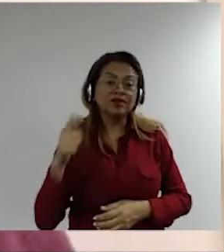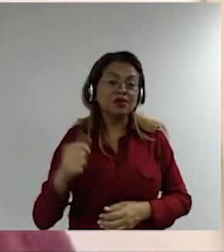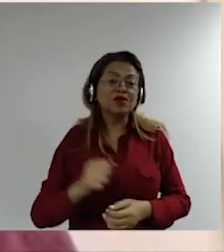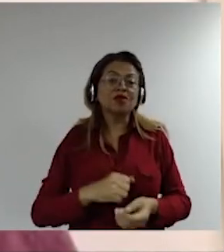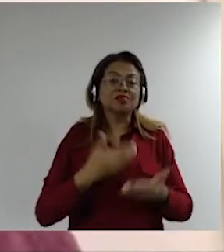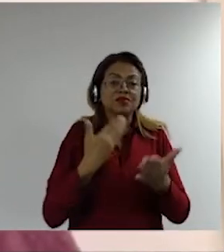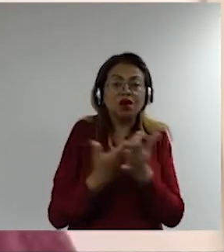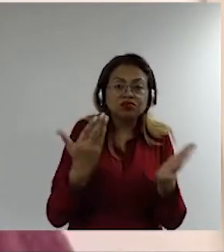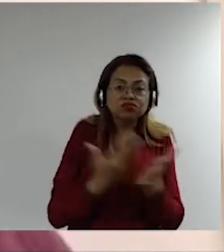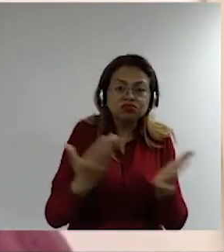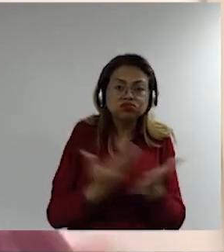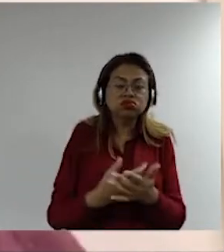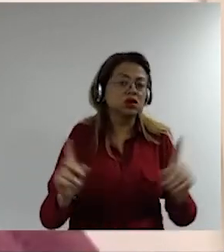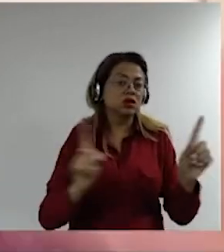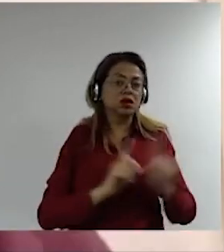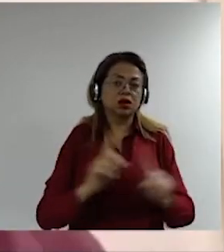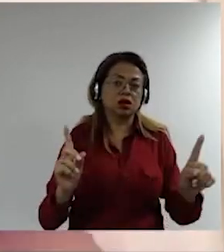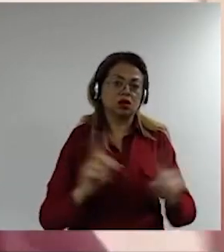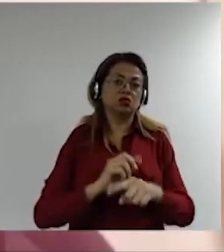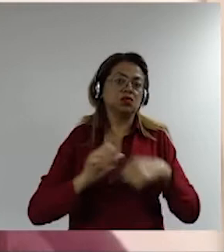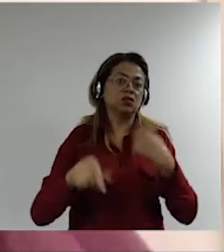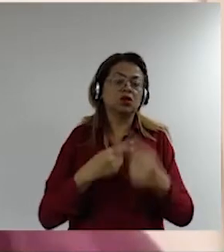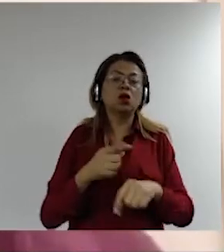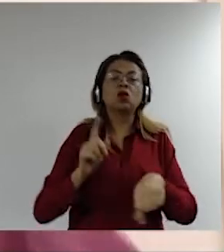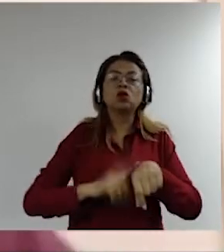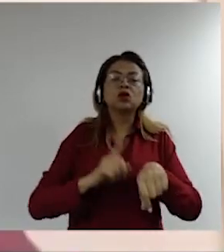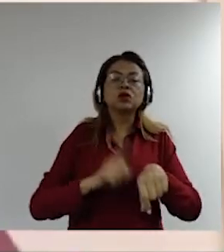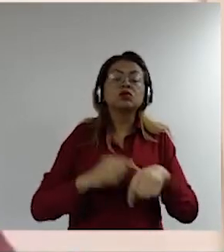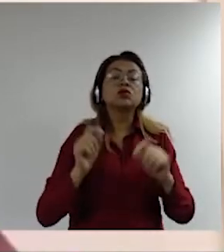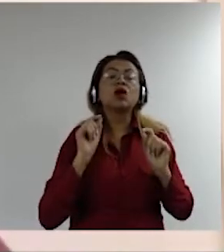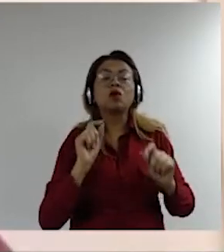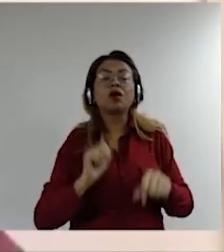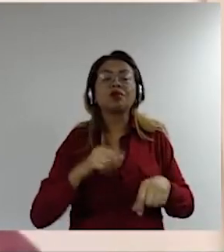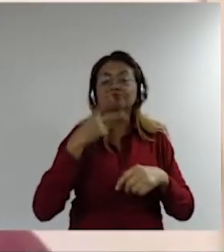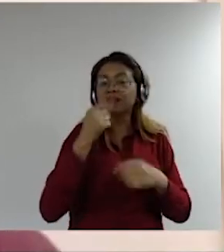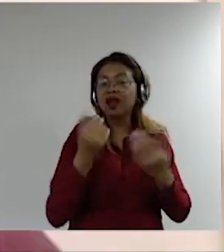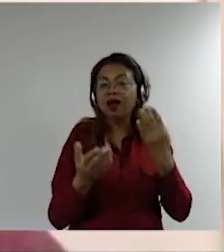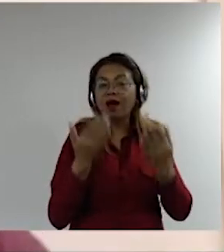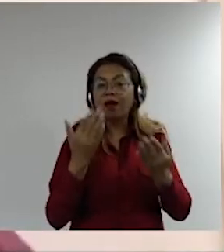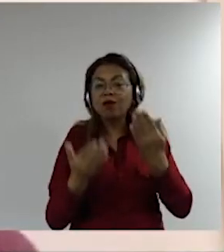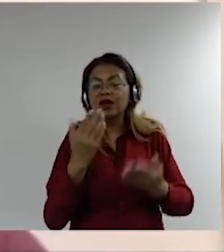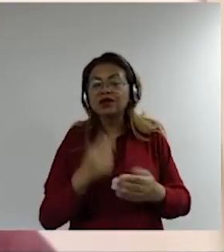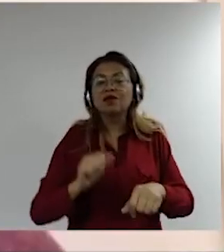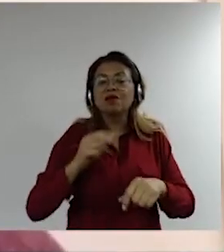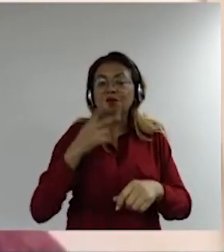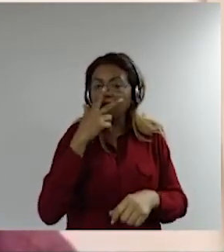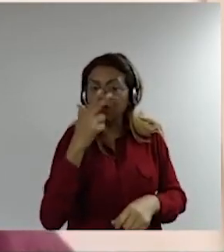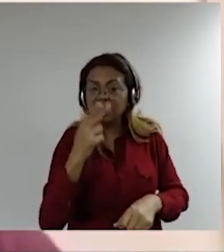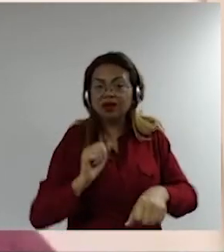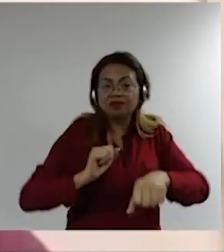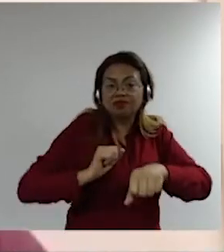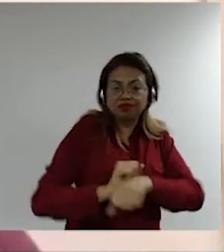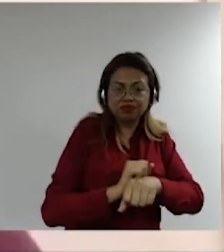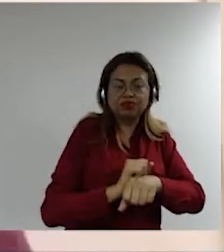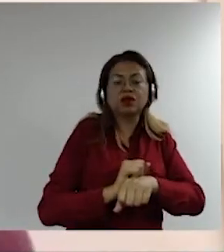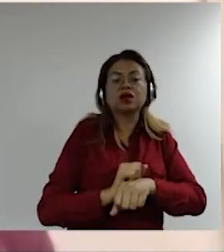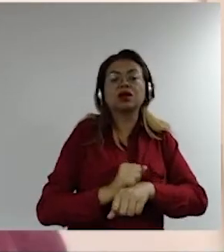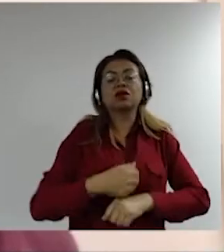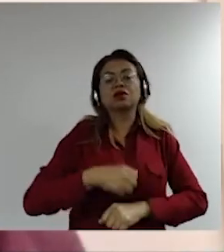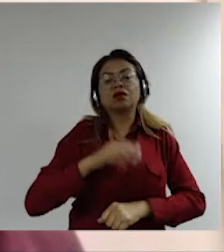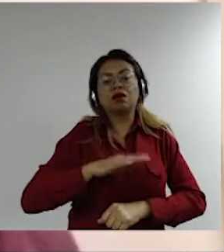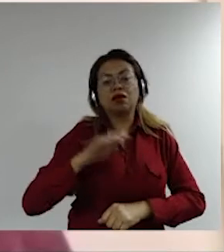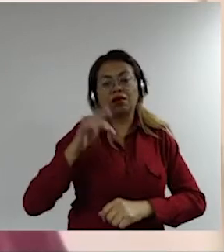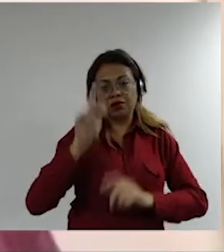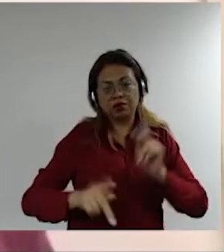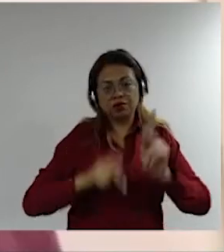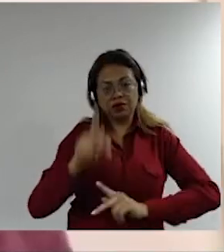estagnação. Se houvesse perda, todo mundo que sai da escola vai piorando ao longo da vida, e não é isso que acontece, as pessoas vão aprendendo um pouco mais. Então, você